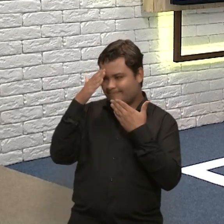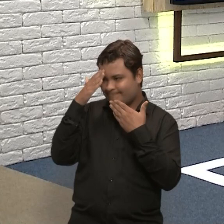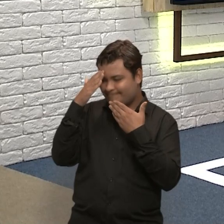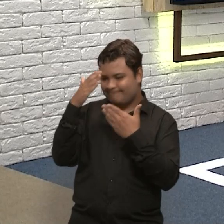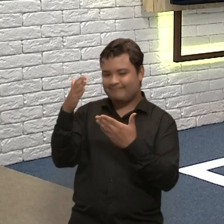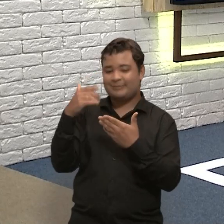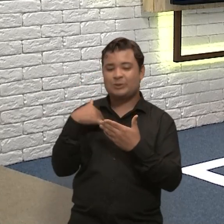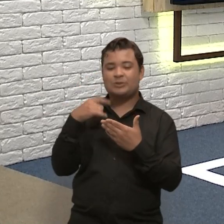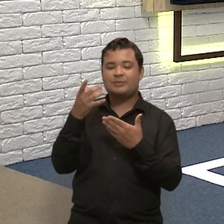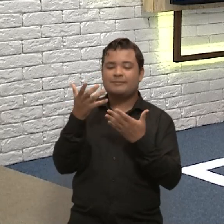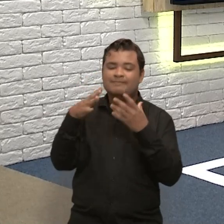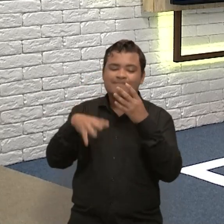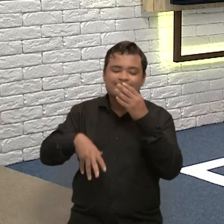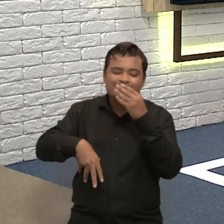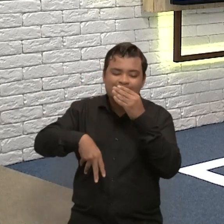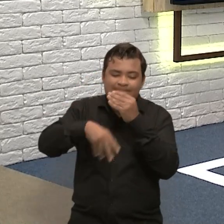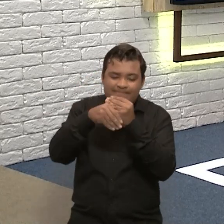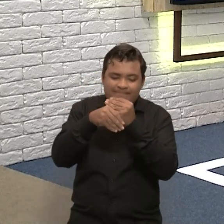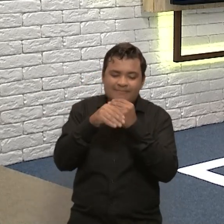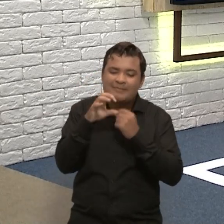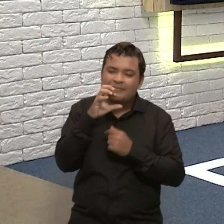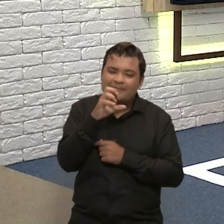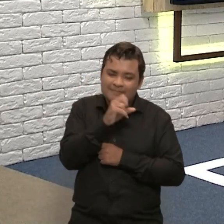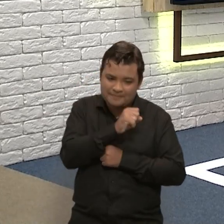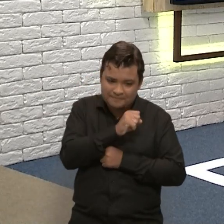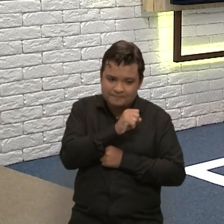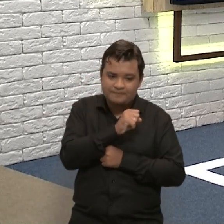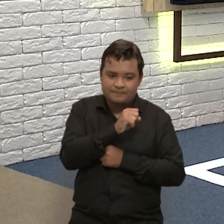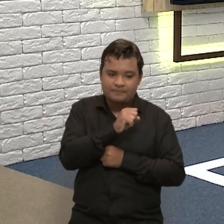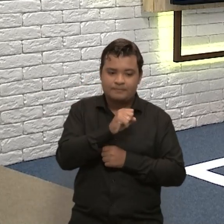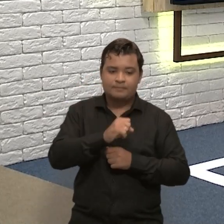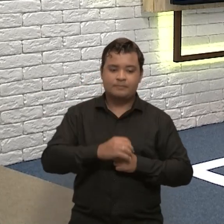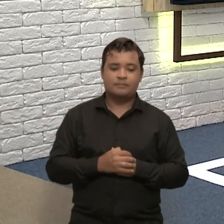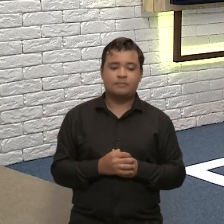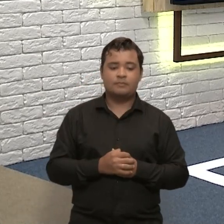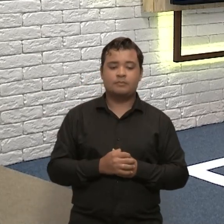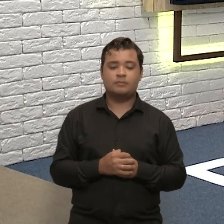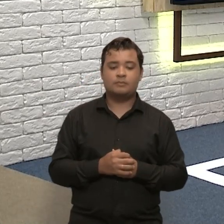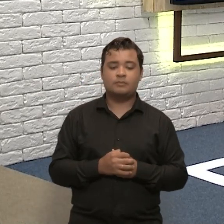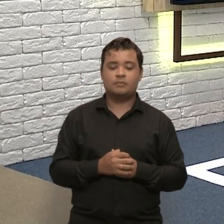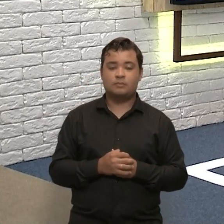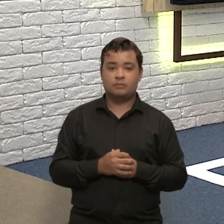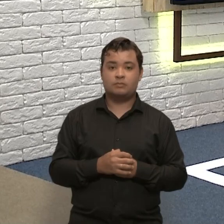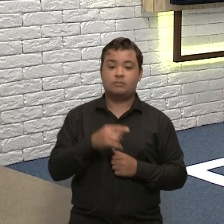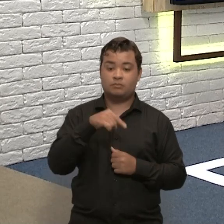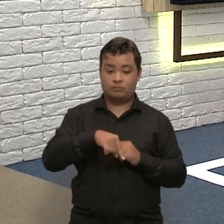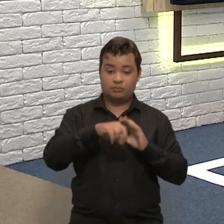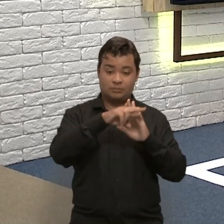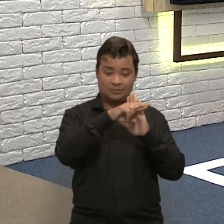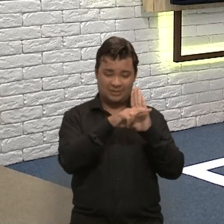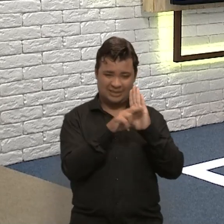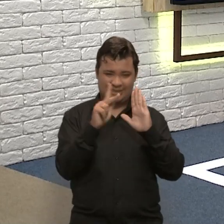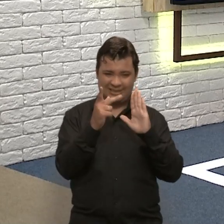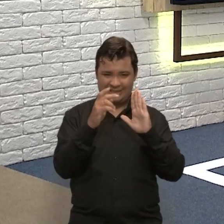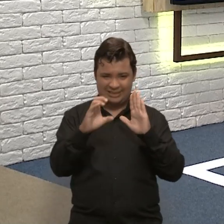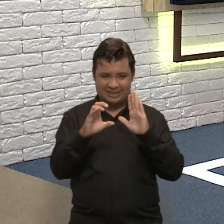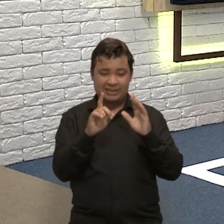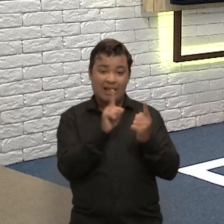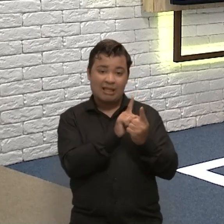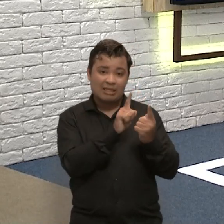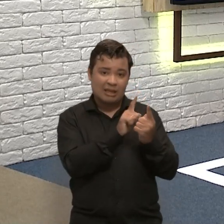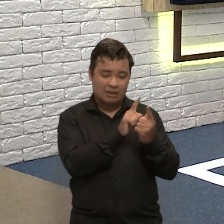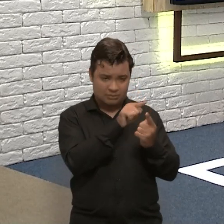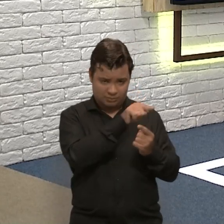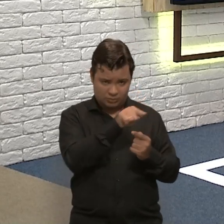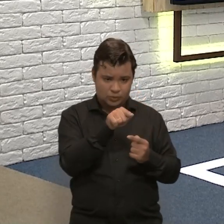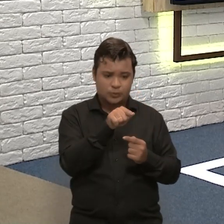coisa bem breve antes de dar sequência aí no programa, que esse protocolo no Hospital das Clínicas e o